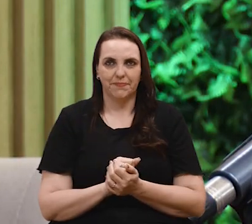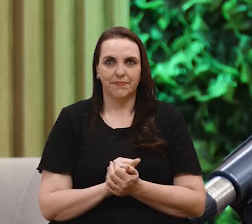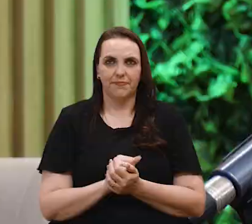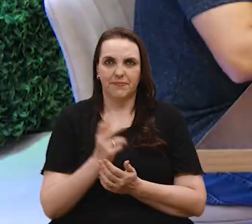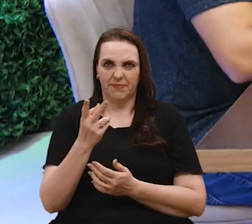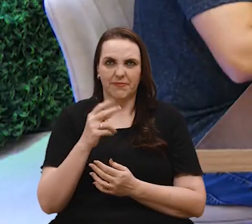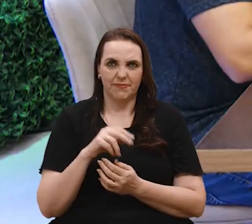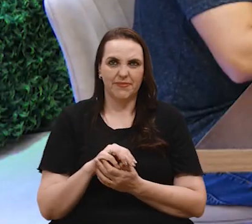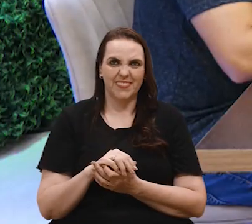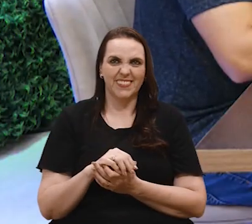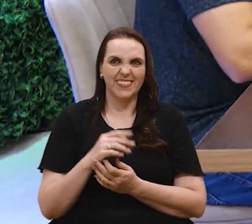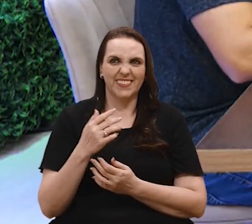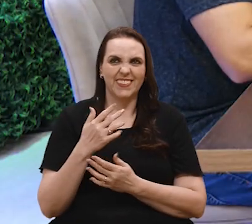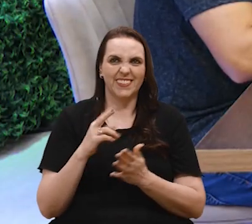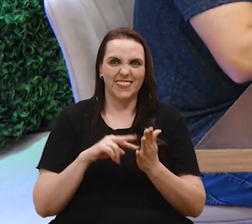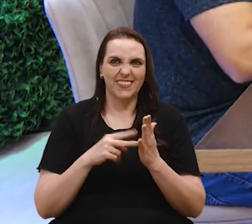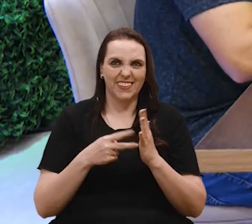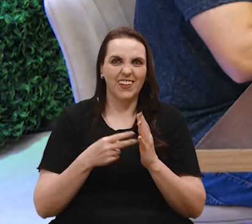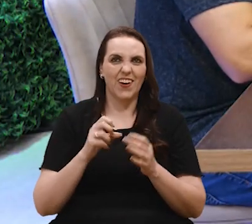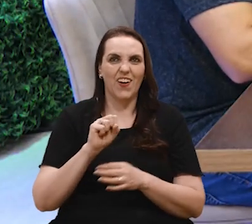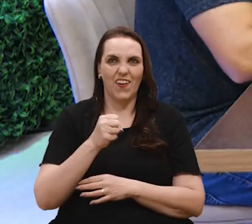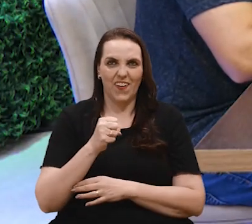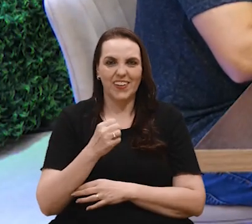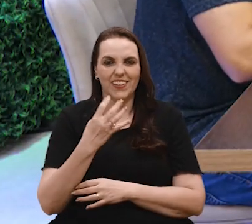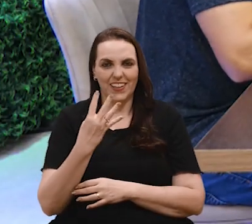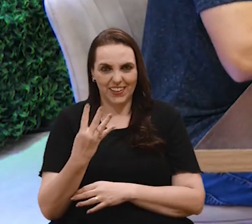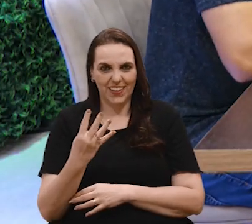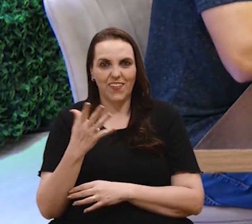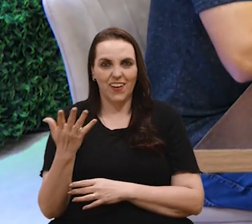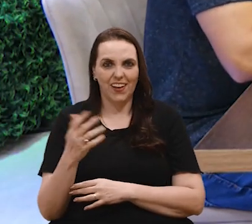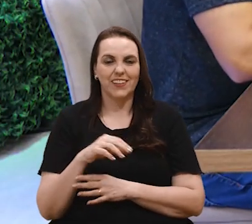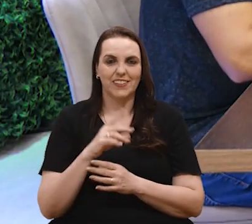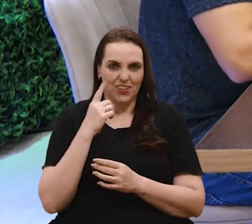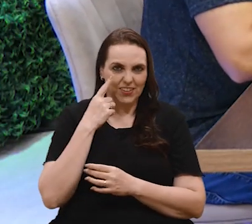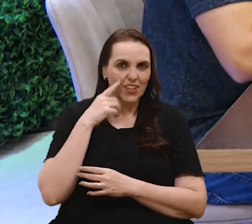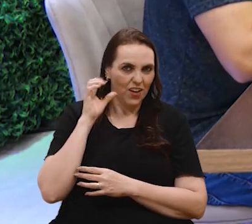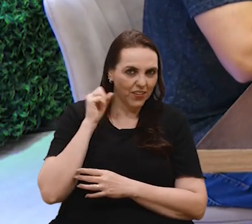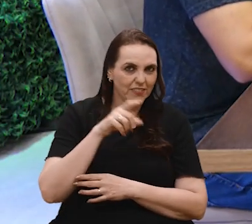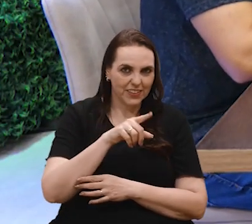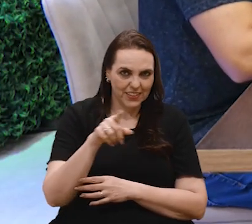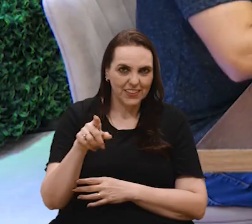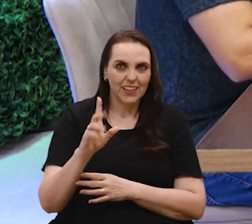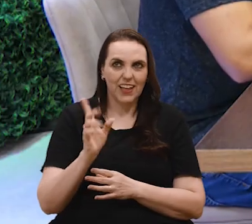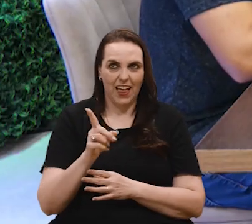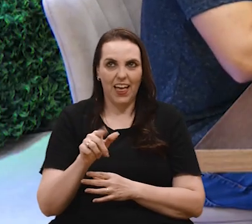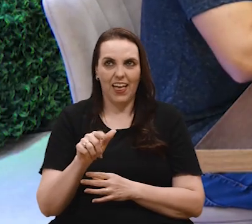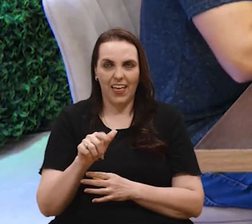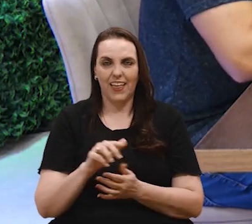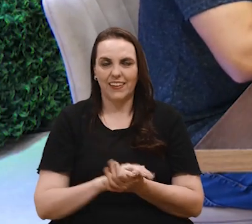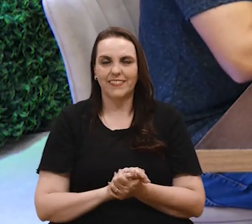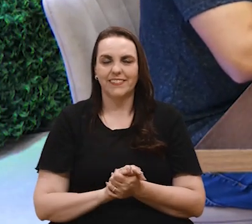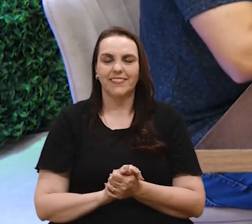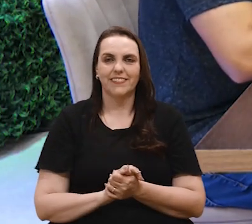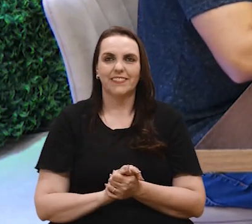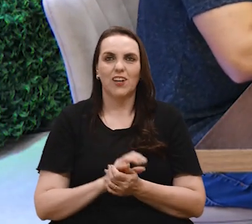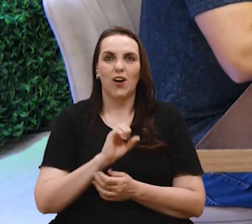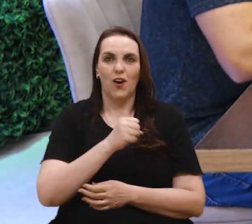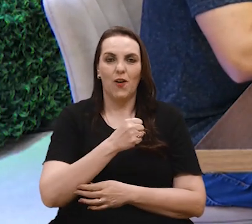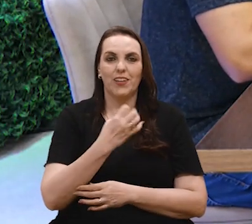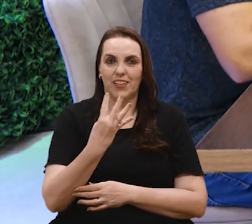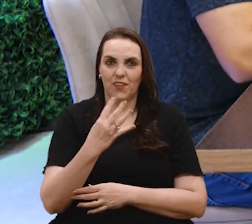né? Isso significa 84, 84, 400. Vocês ouviram 10, isso aí? Esquece os 400. Isso